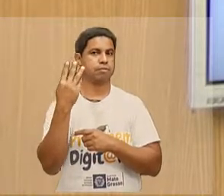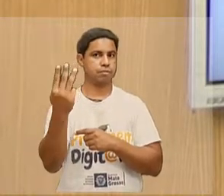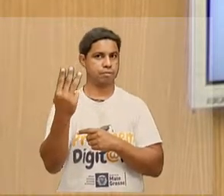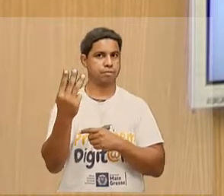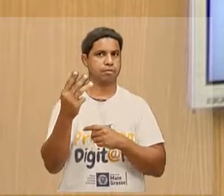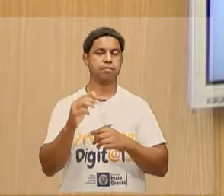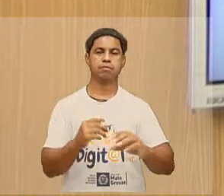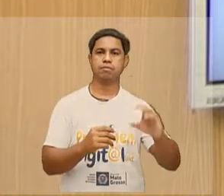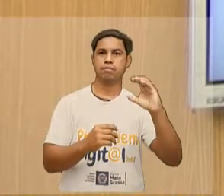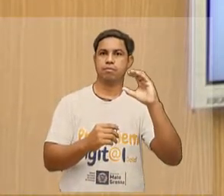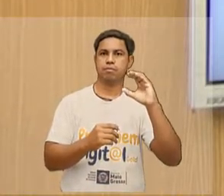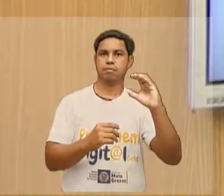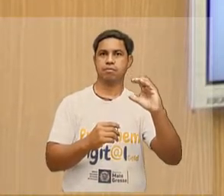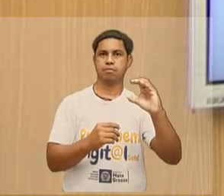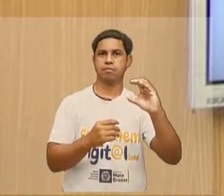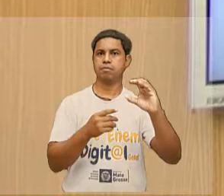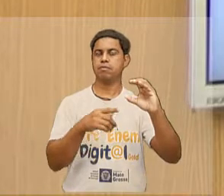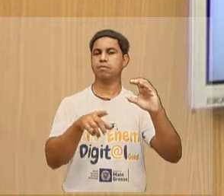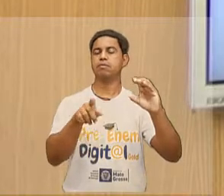de Coulomb,